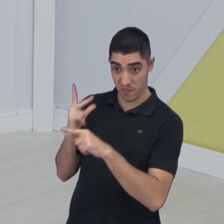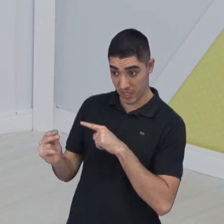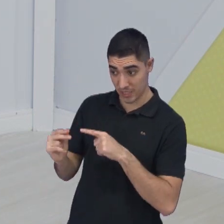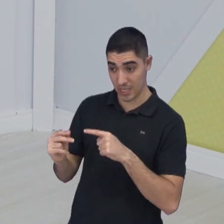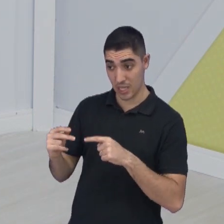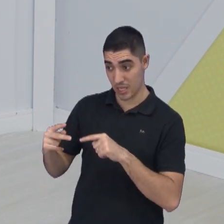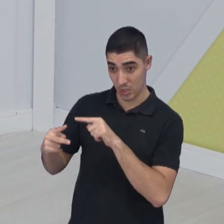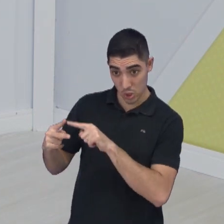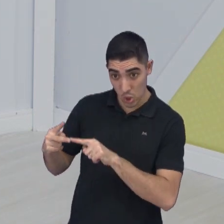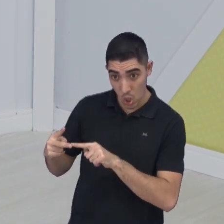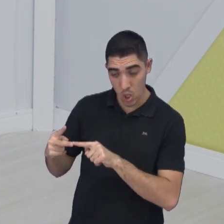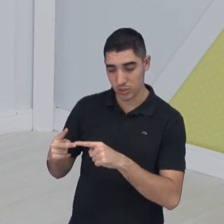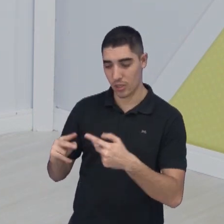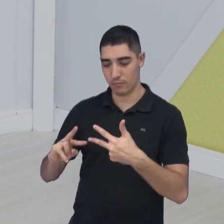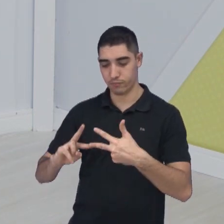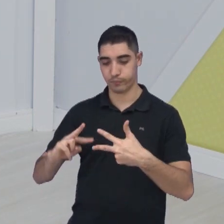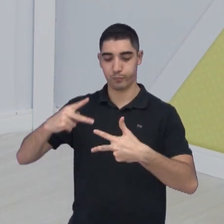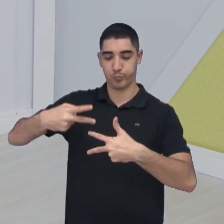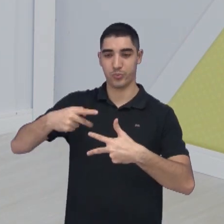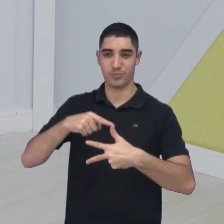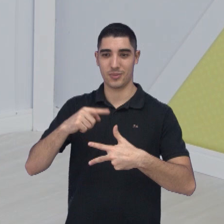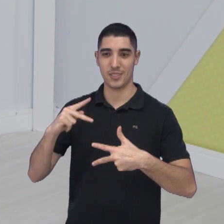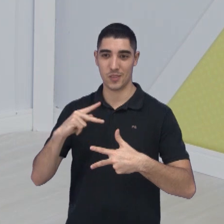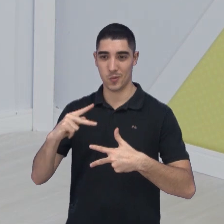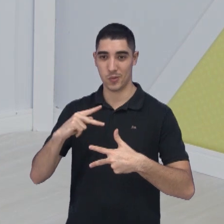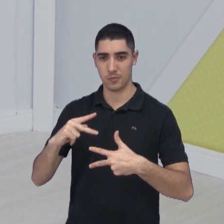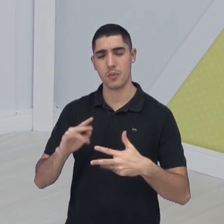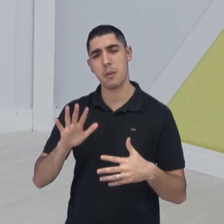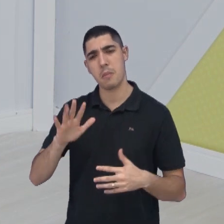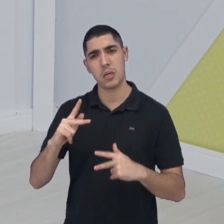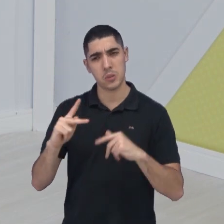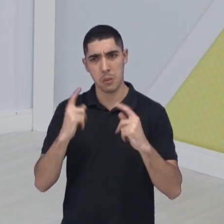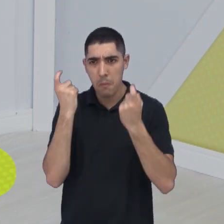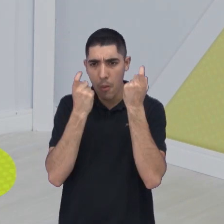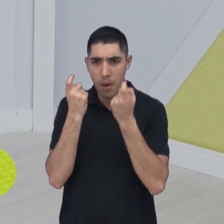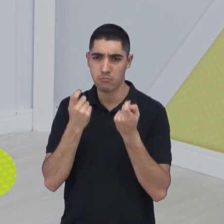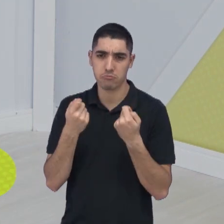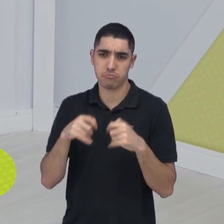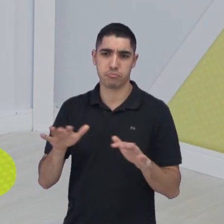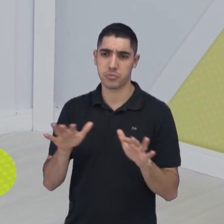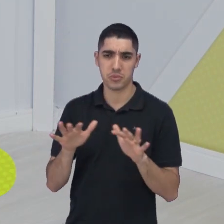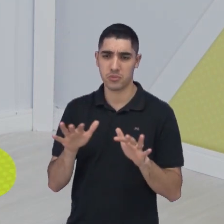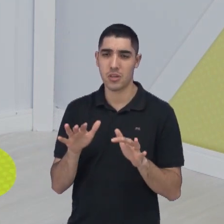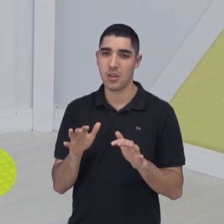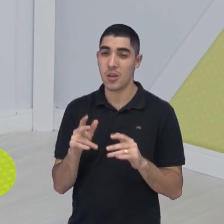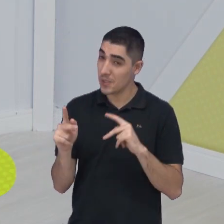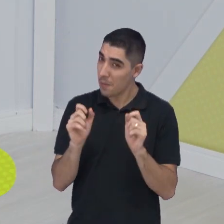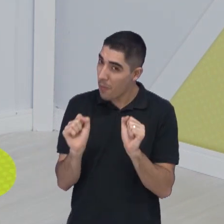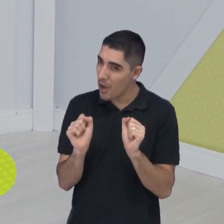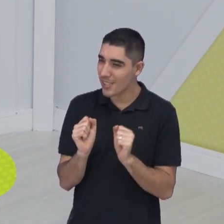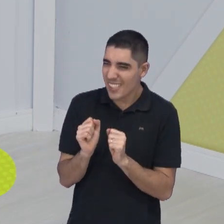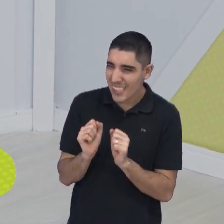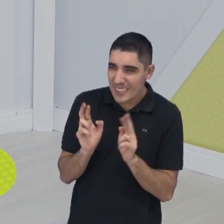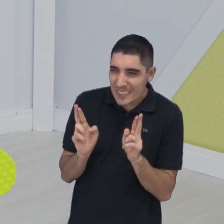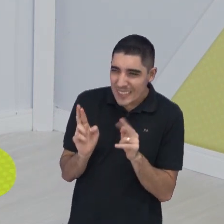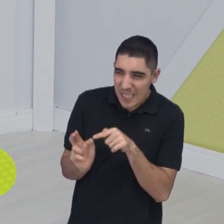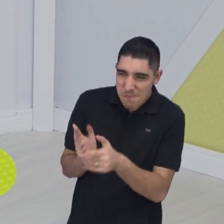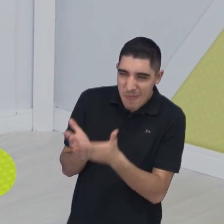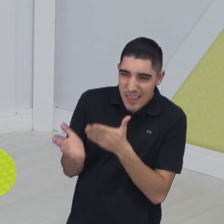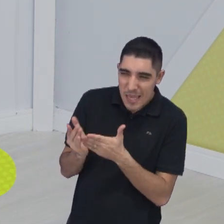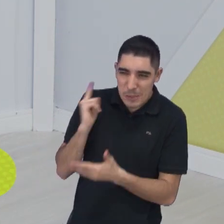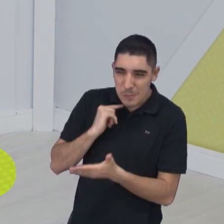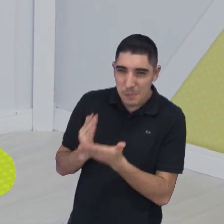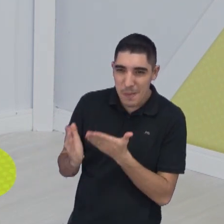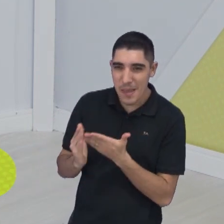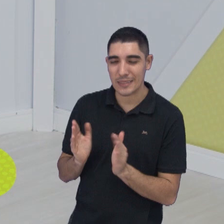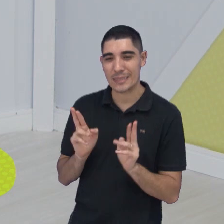já ultrapassa o São José por conta do saldo de gols. Mas o São José não tem que se preocupar com isso, pode dar uma secadinha, é verdade, mas o São José está fazendo a parte dele, depois